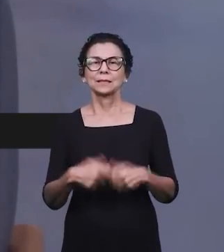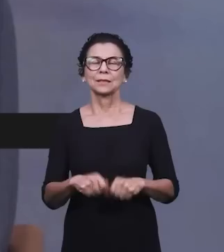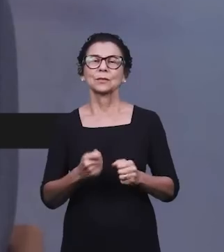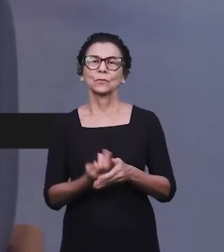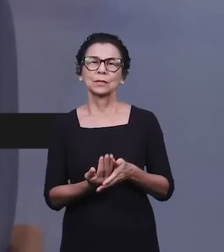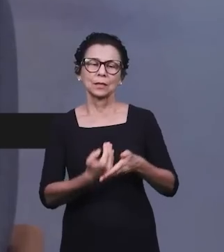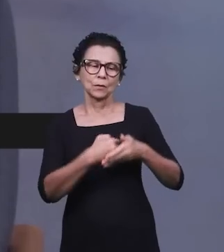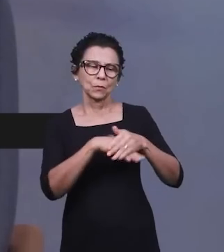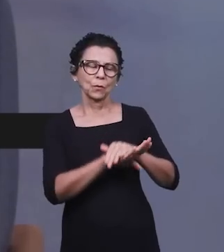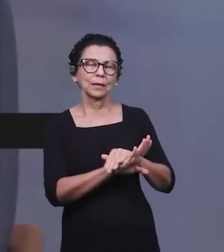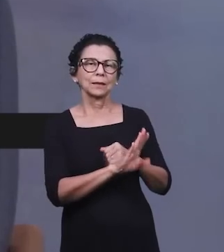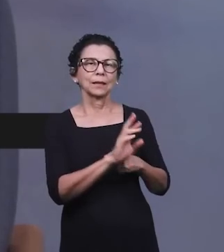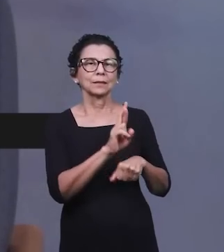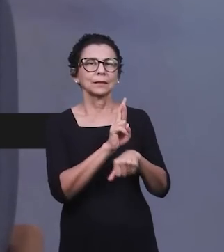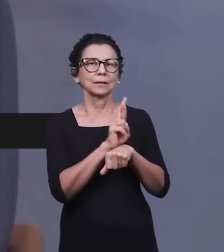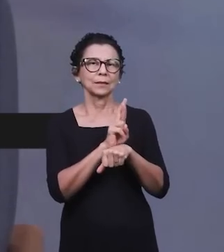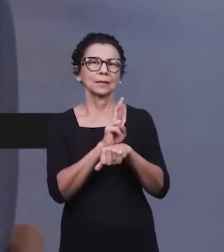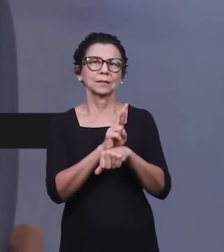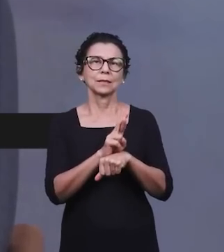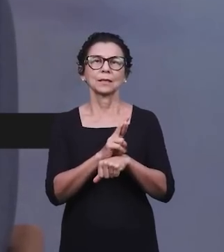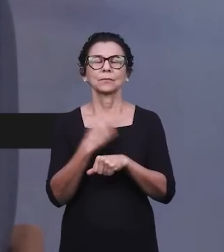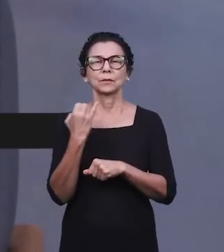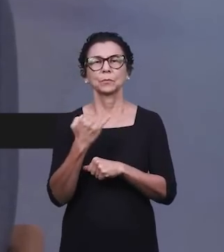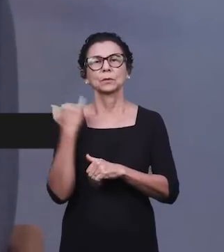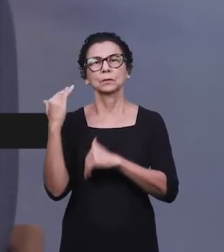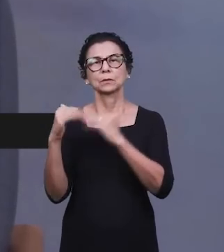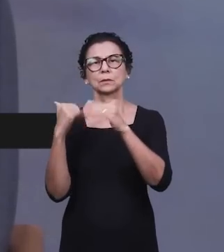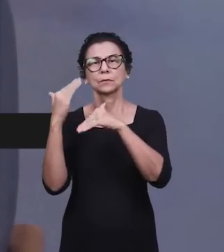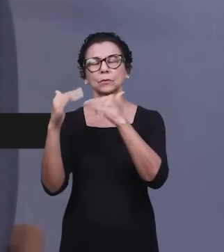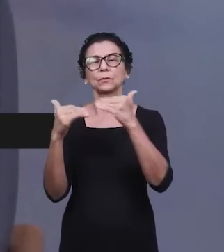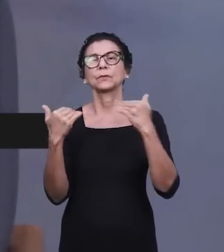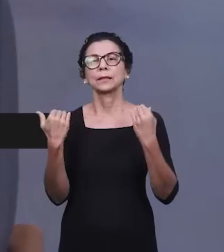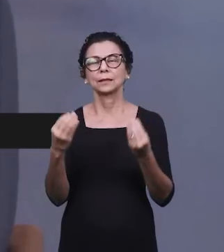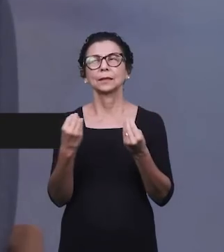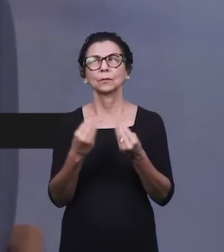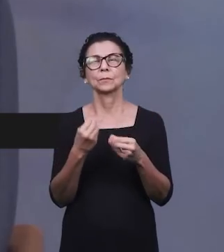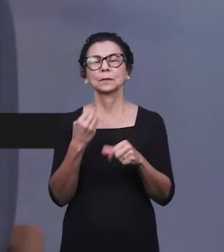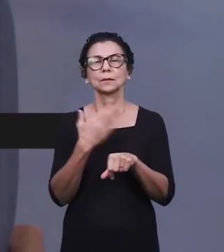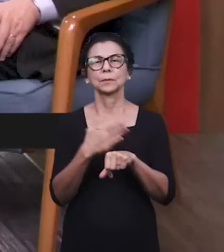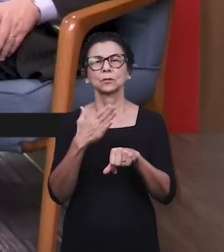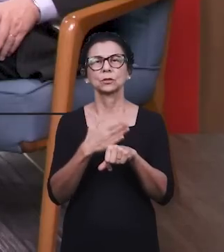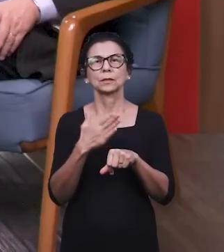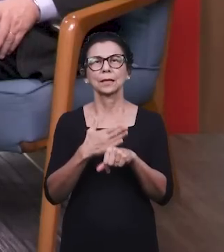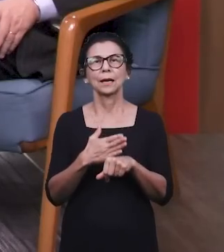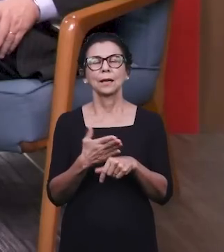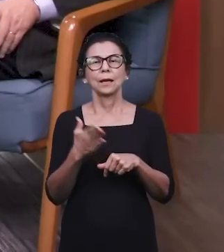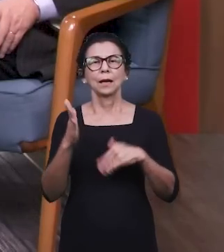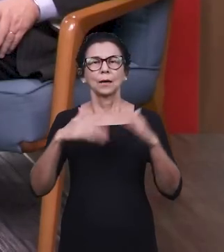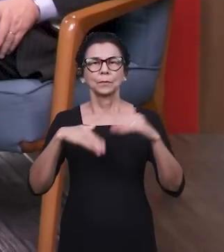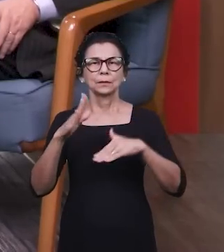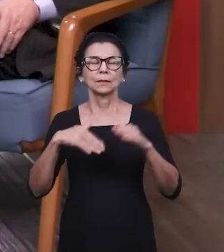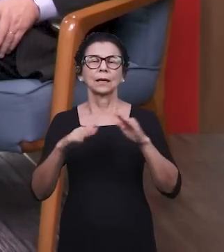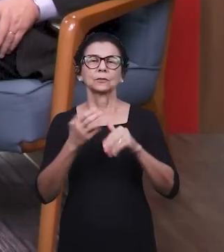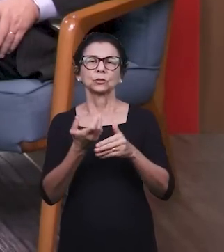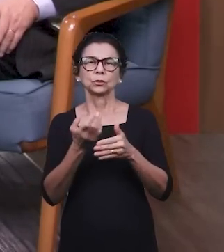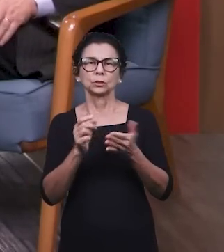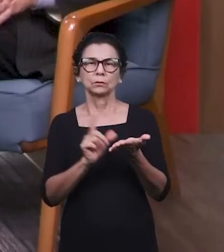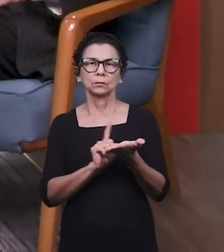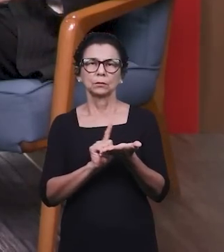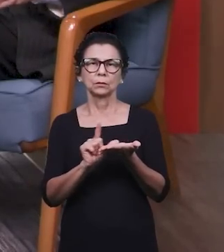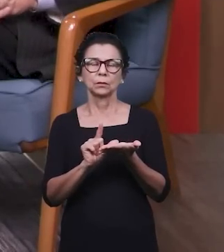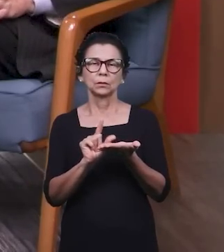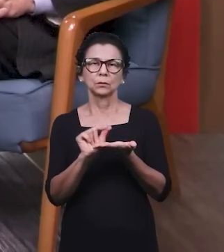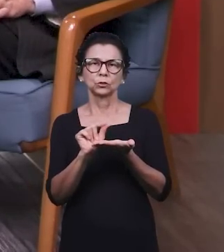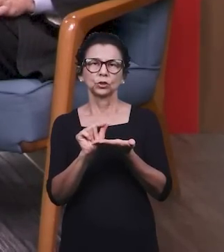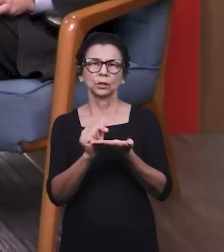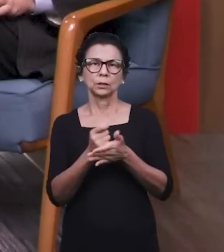poupança, e por isso é tão importante desenvolver justamente essa mentalidade poupadora, essa capacidade de guardar um pouco de dinheiro.